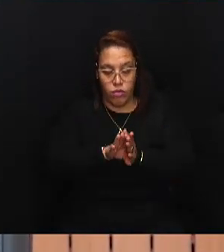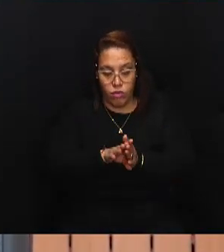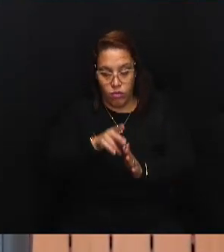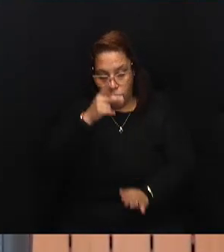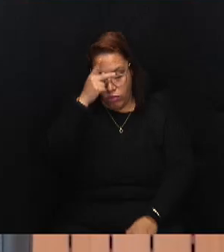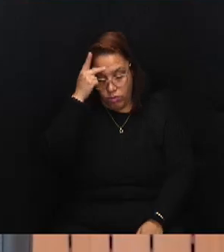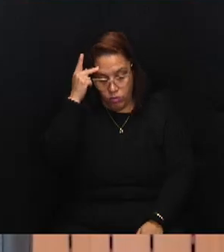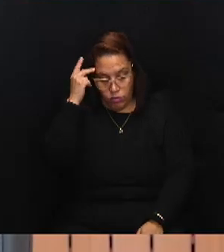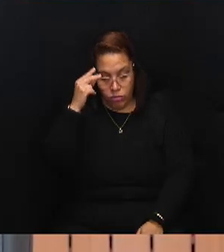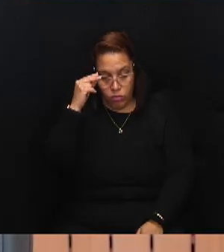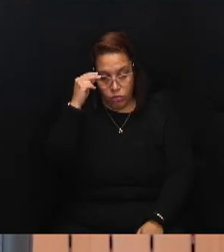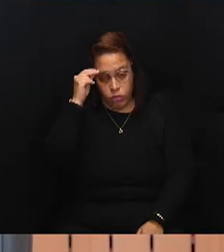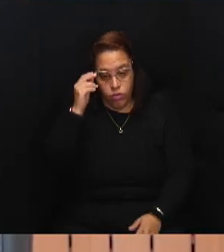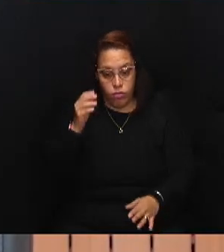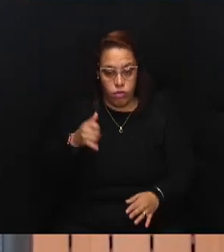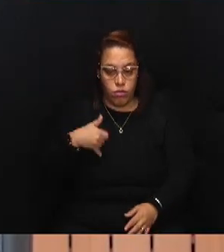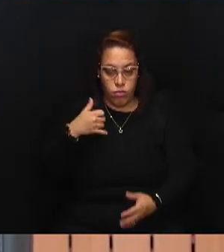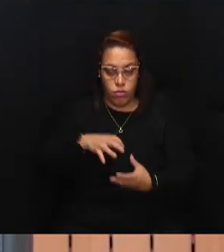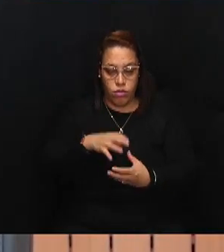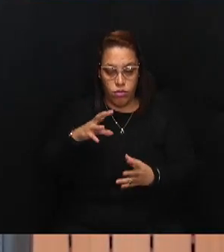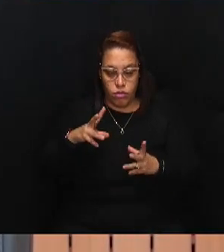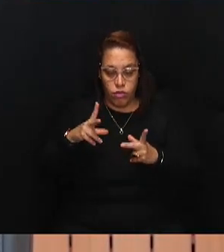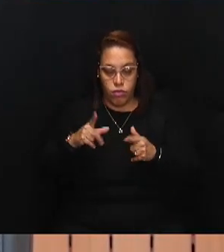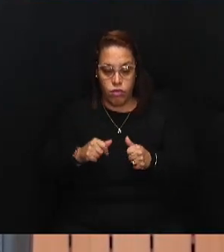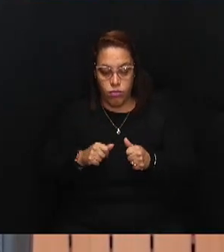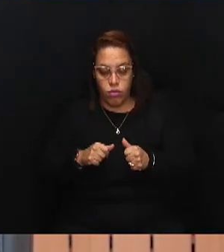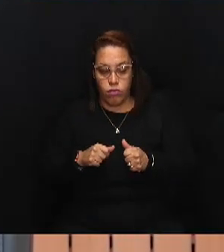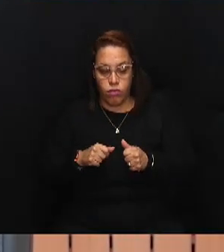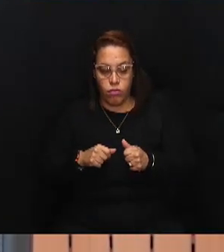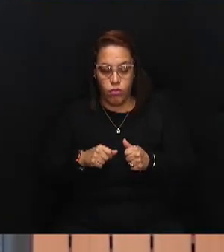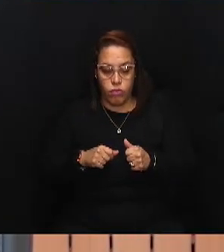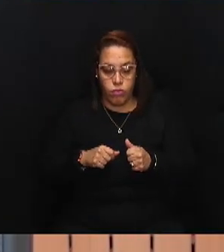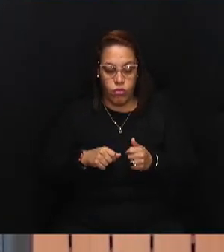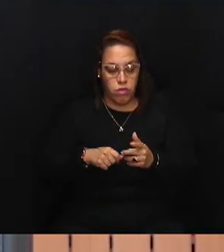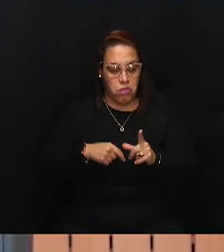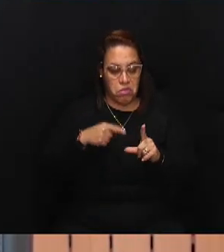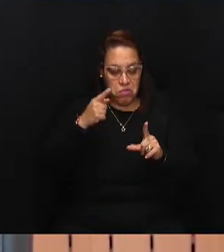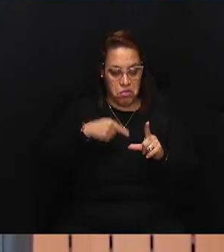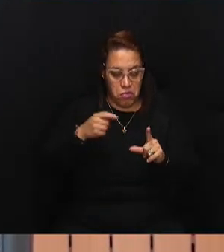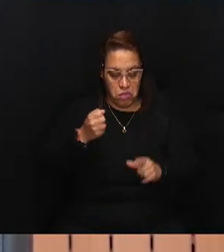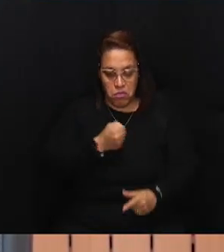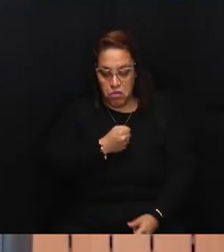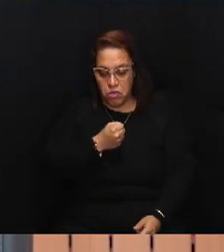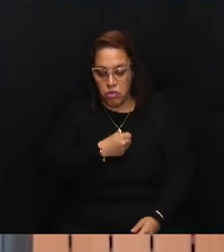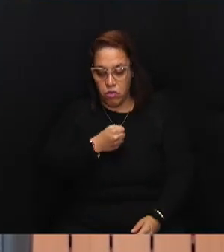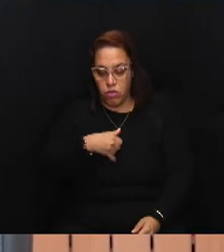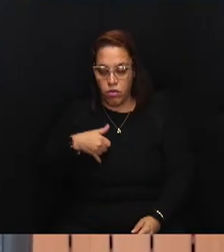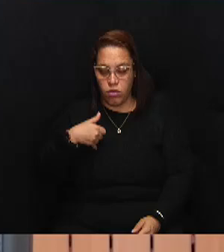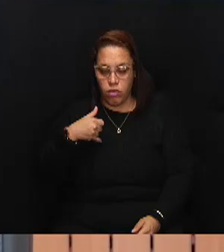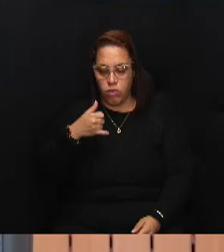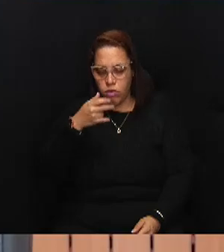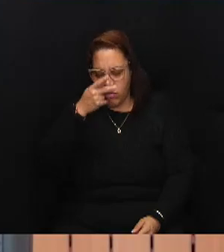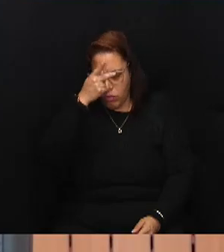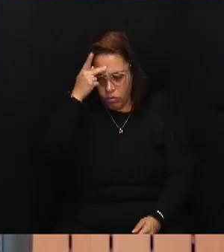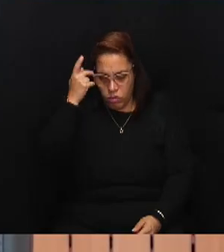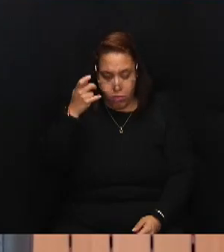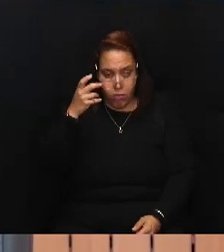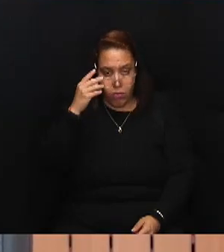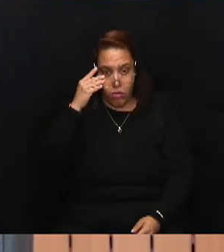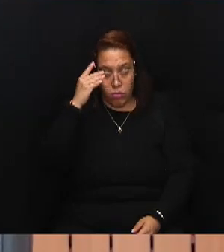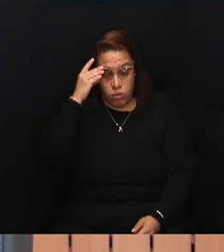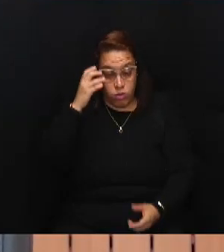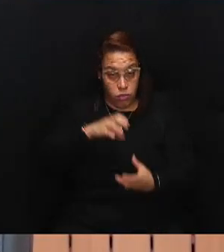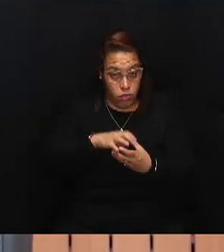idosa? Então, muitas vezes, vê assim, todos os dados do suspeito e não vem nem o nome do idoso para a gente. E fica difícil, muitas vezes, da